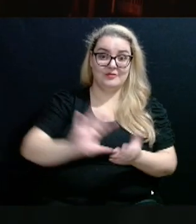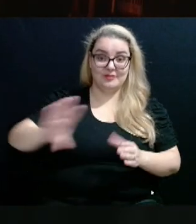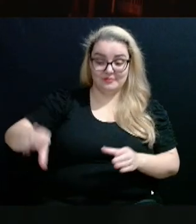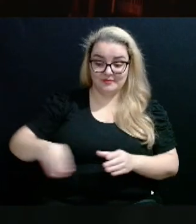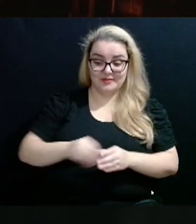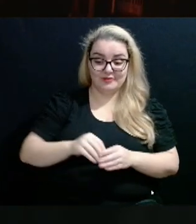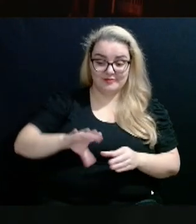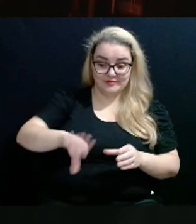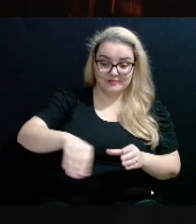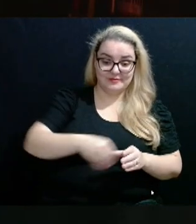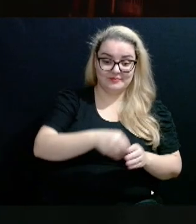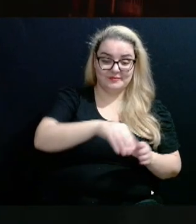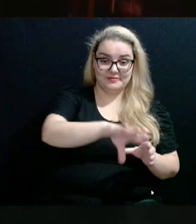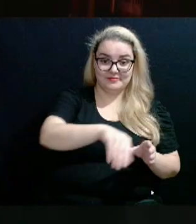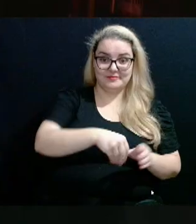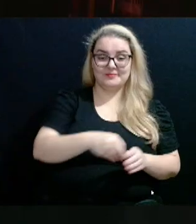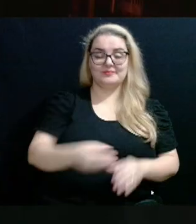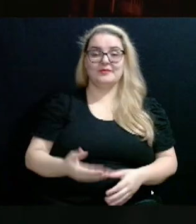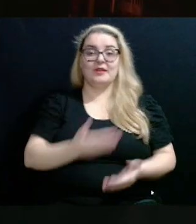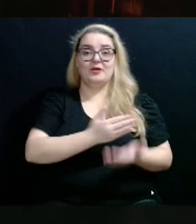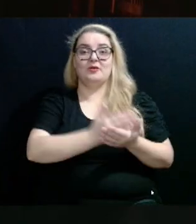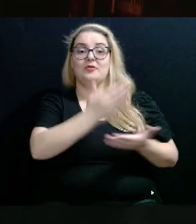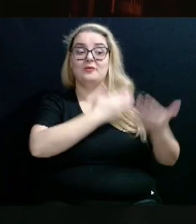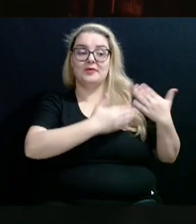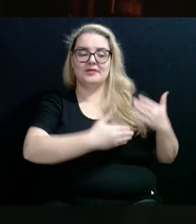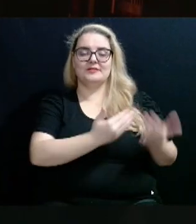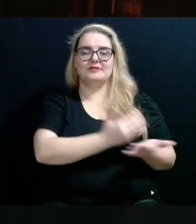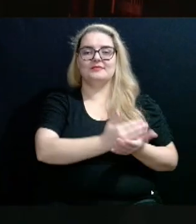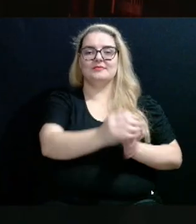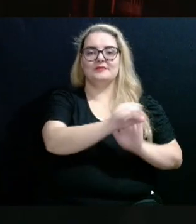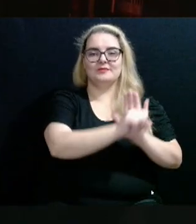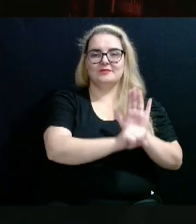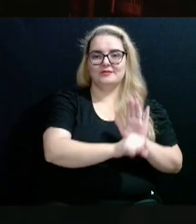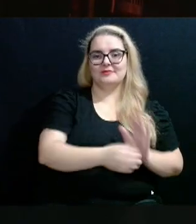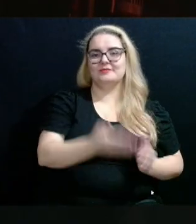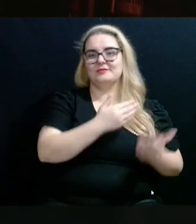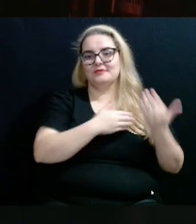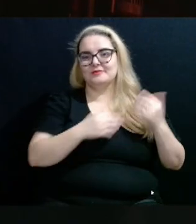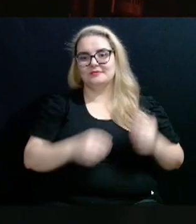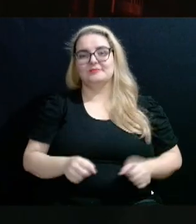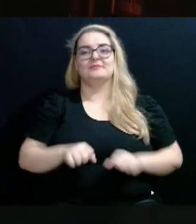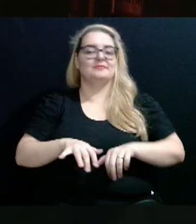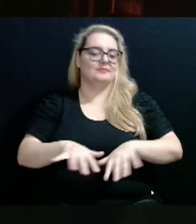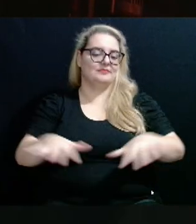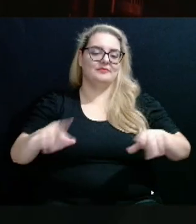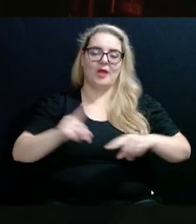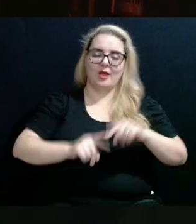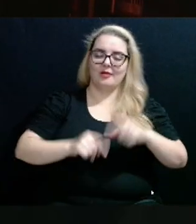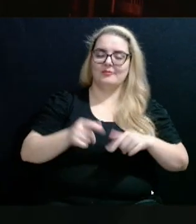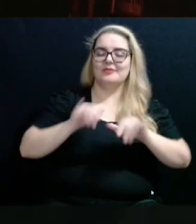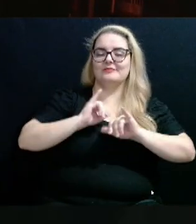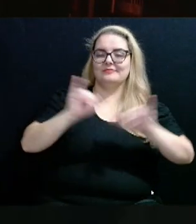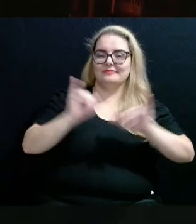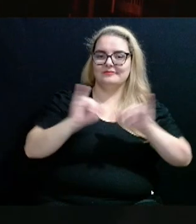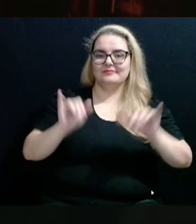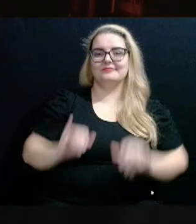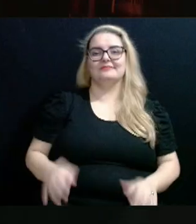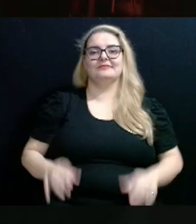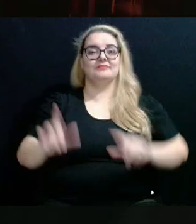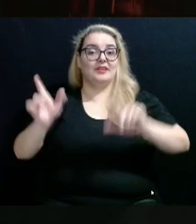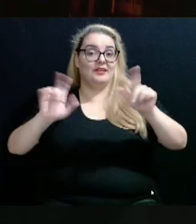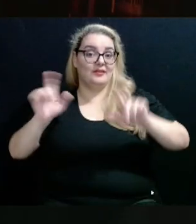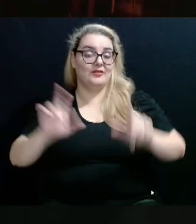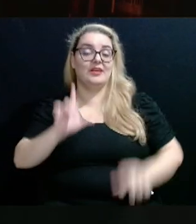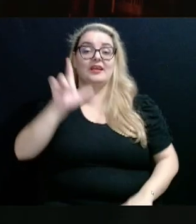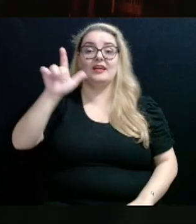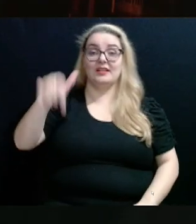do século passado, com ilustrações distribuídas em produtos comerciais, depois passa pelos tradicionais álbuns de futebol e